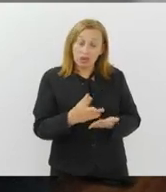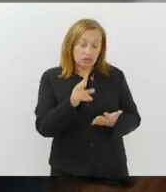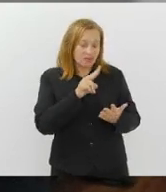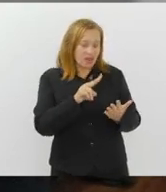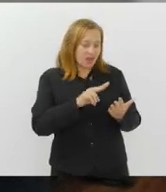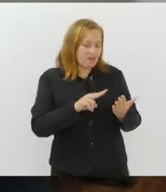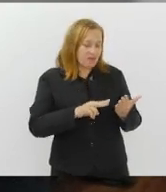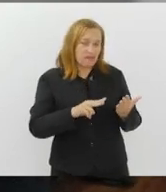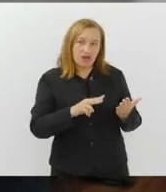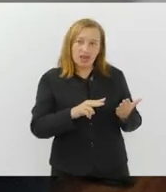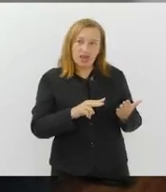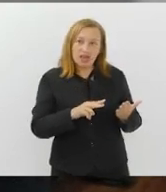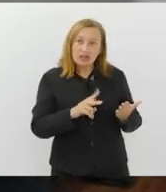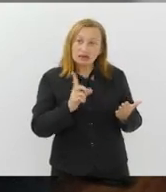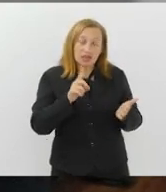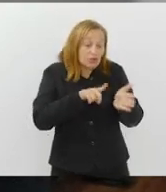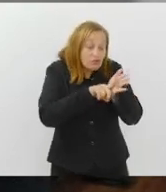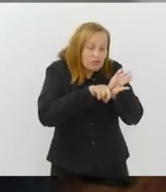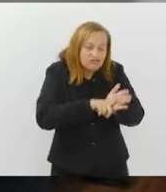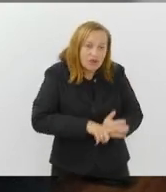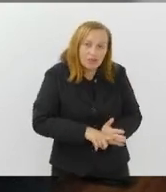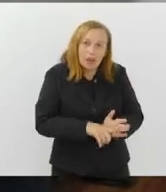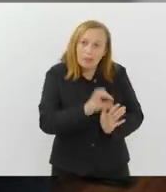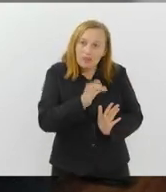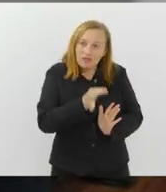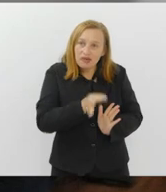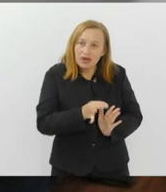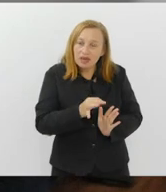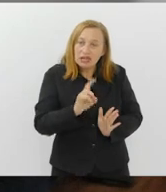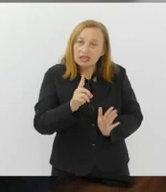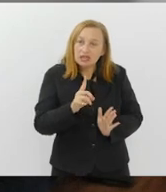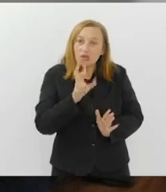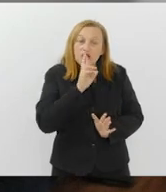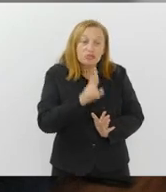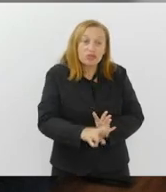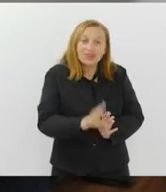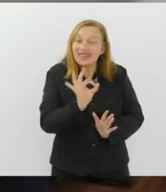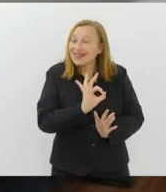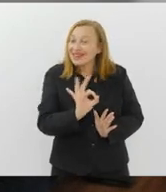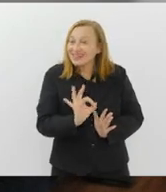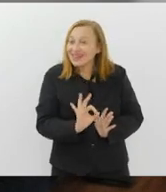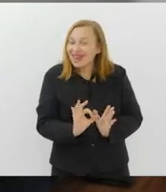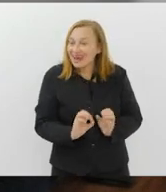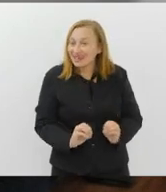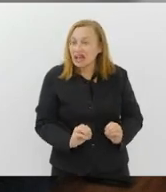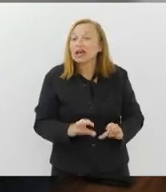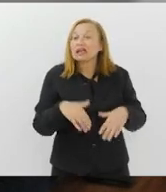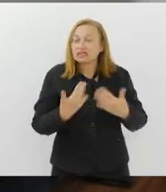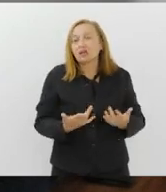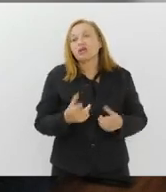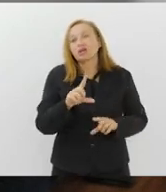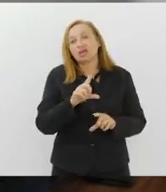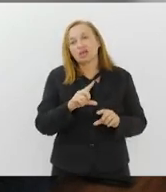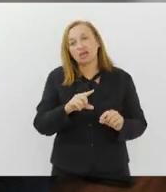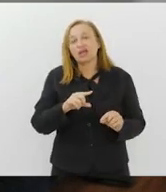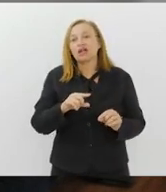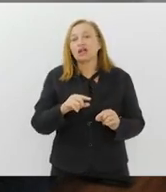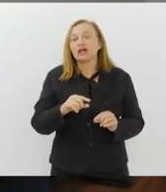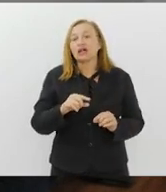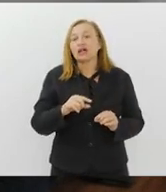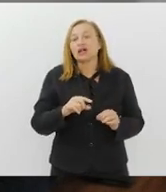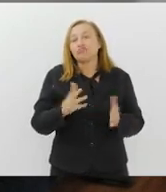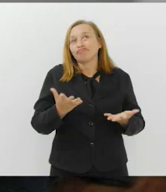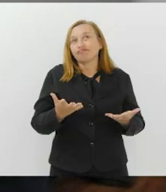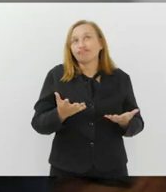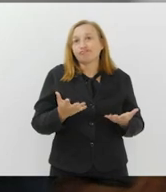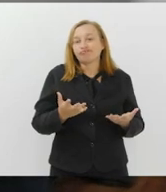processos sem realmente responder os pedidos como estão sendo feitos, né? Então, há decisões que são equivocadas por desconhecimento